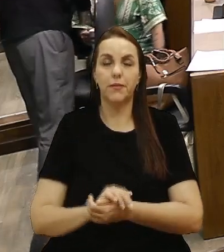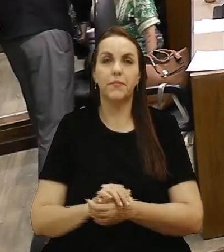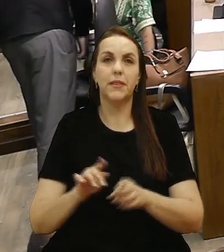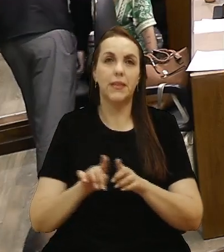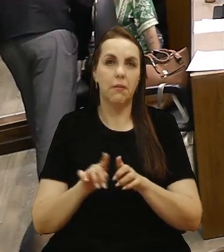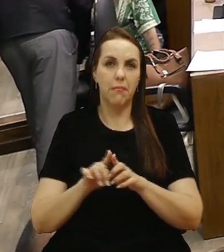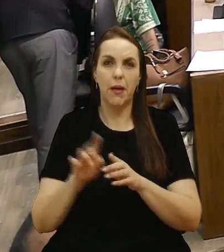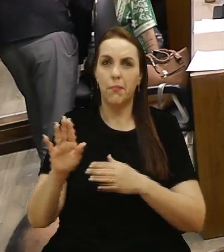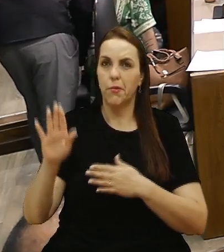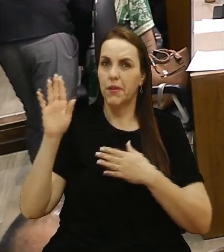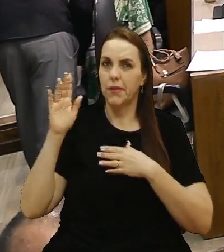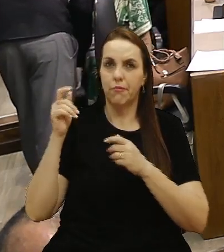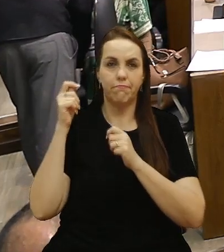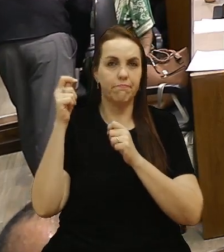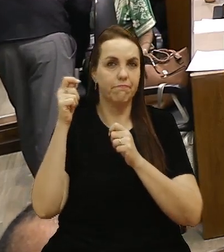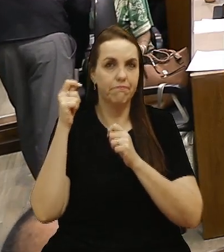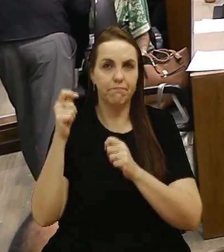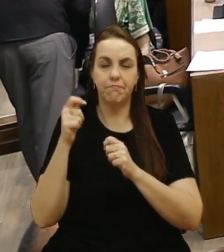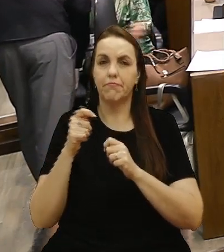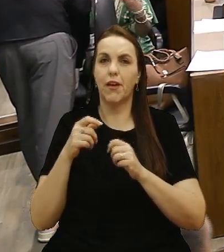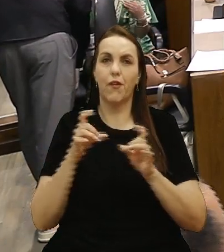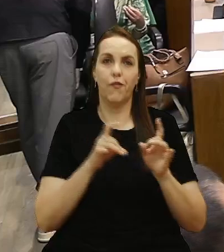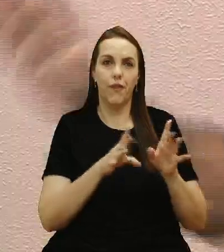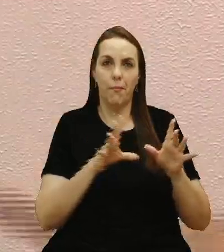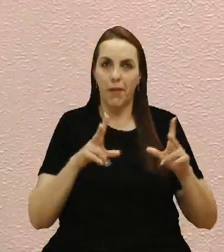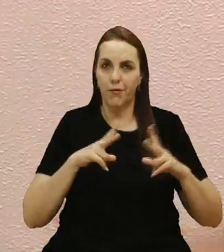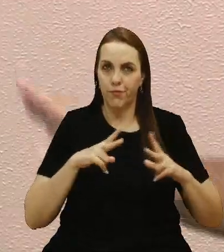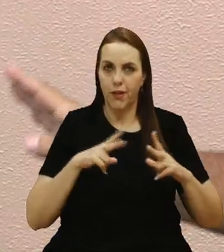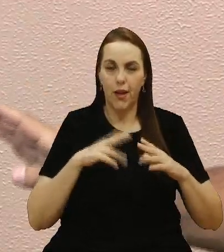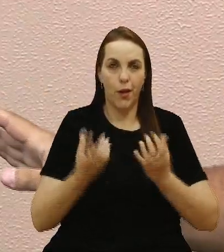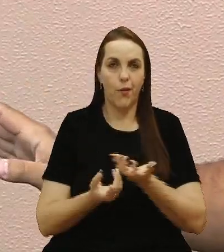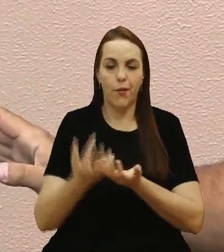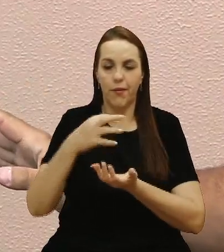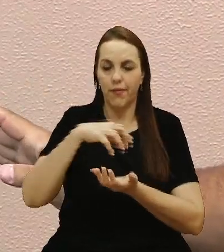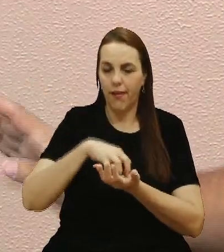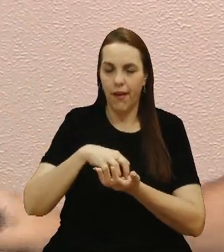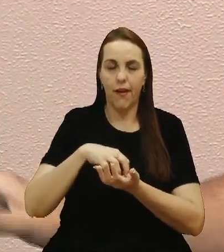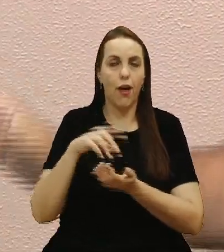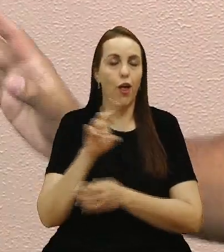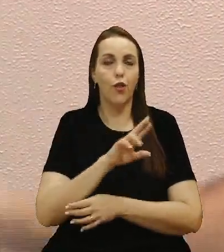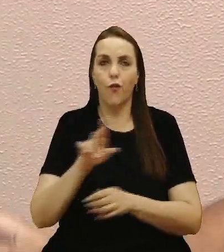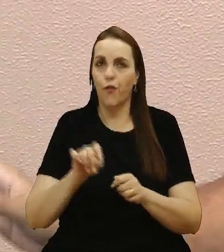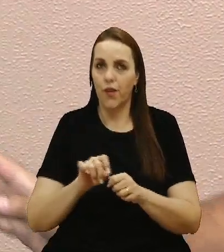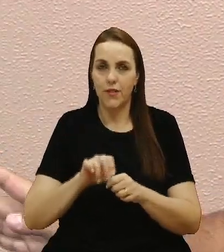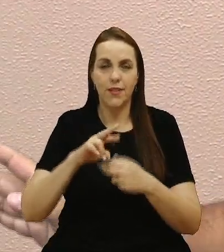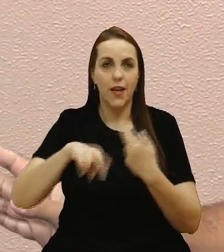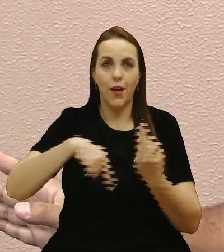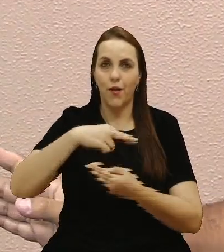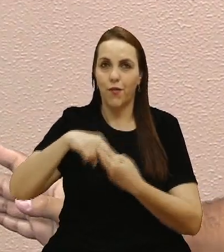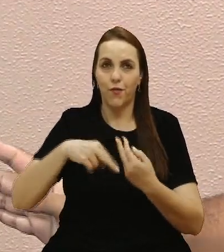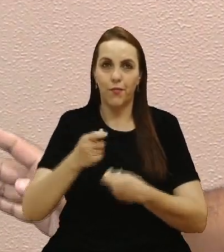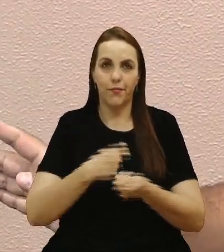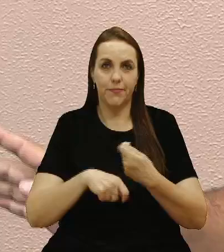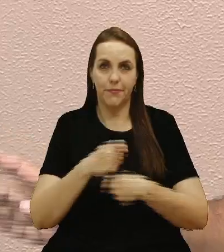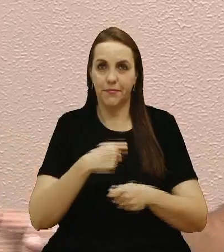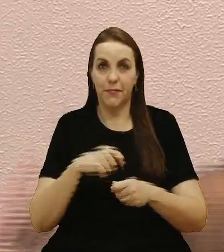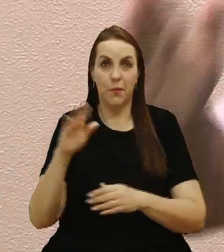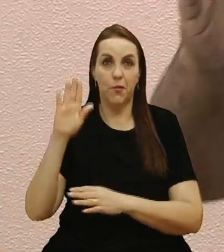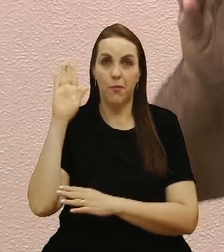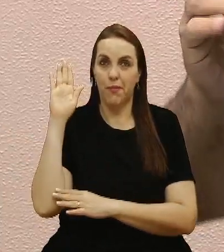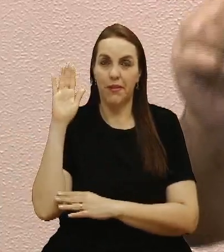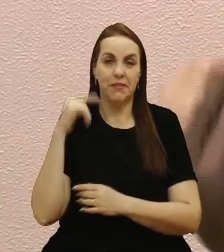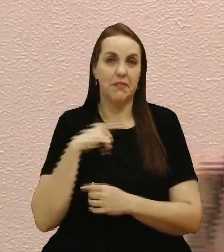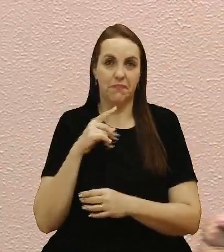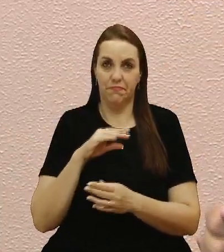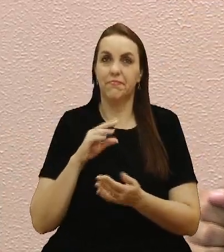Codeca, prometeu na campanha que não ia fazer reforma administrativa, o que não falta é promessa não cumprida. Então, que